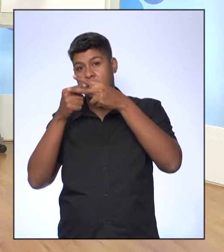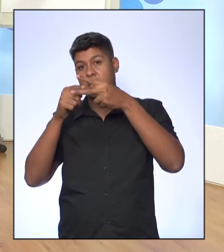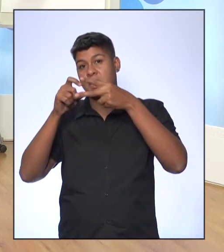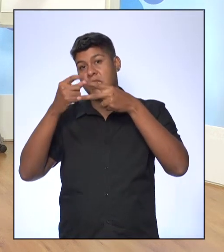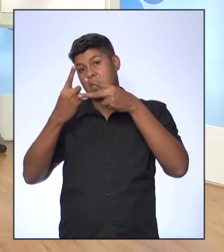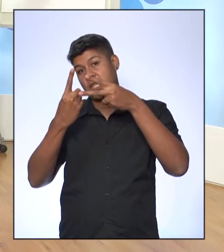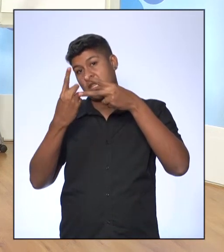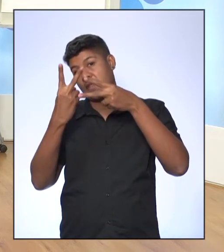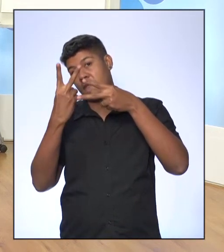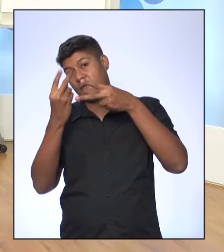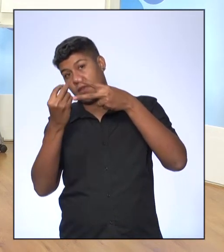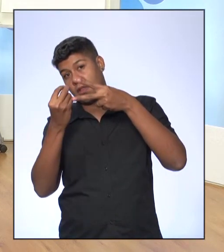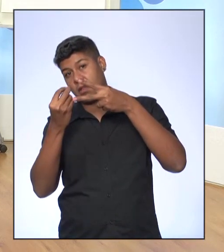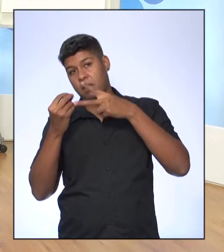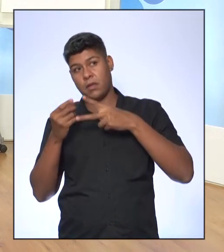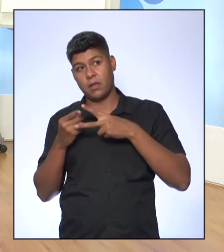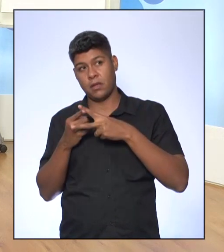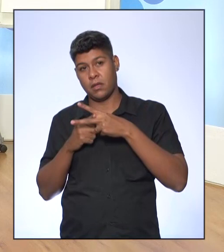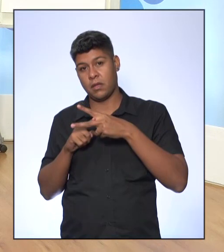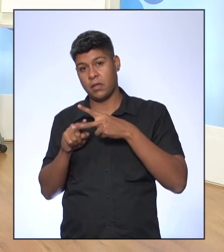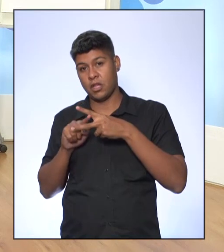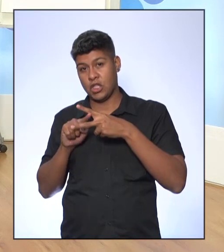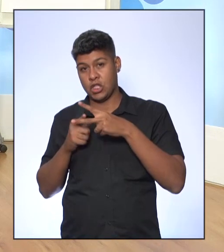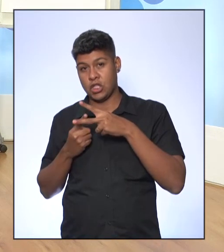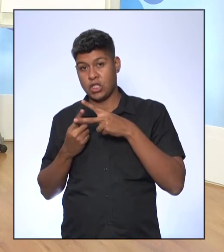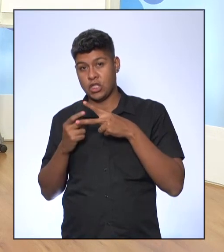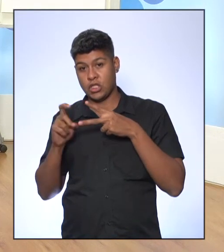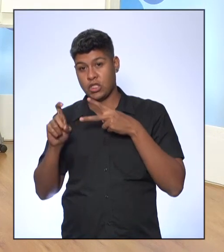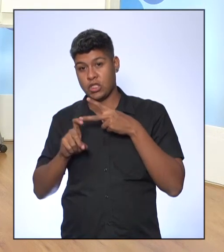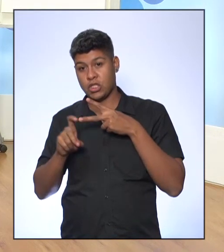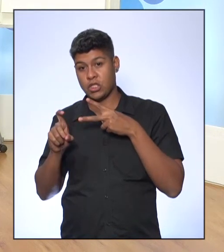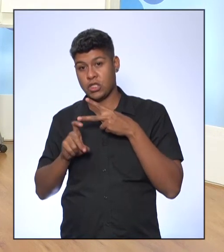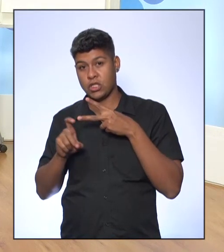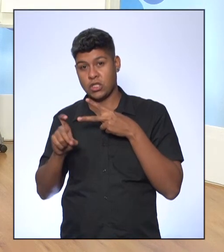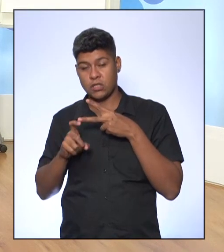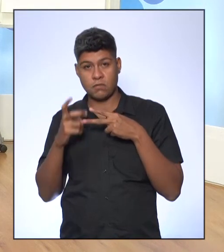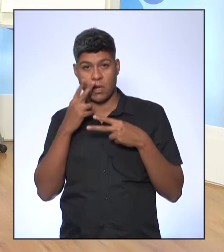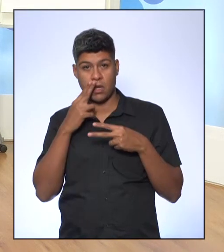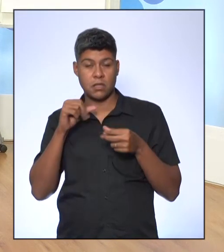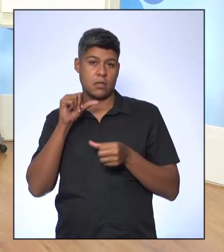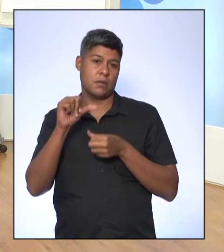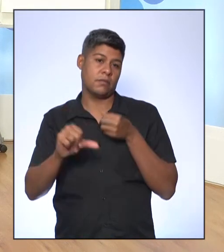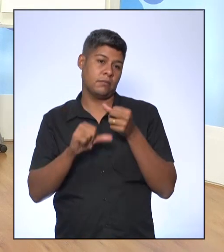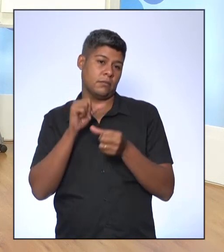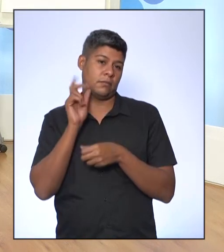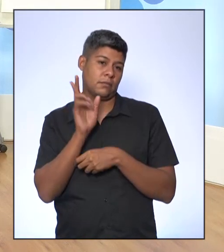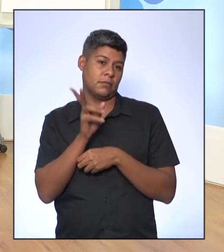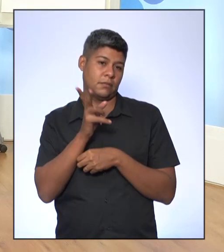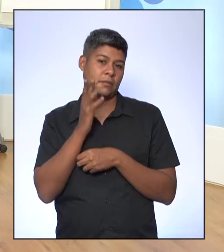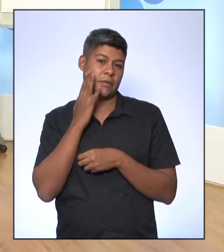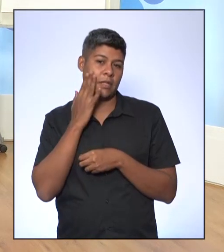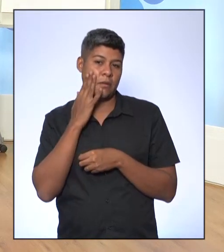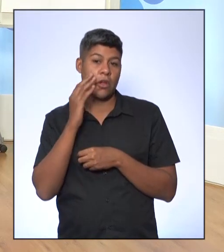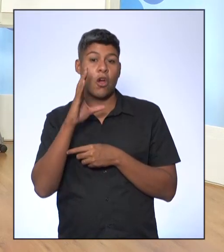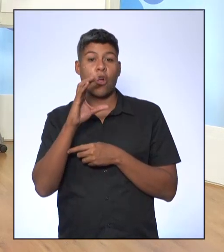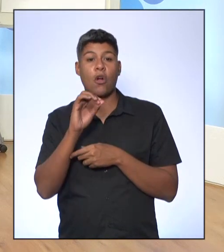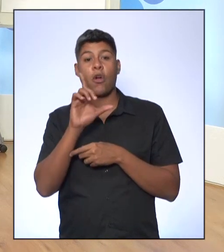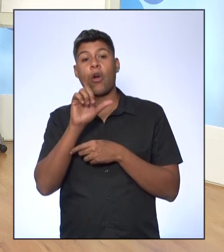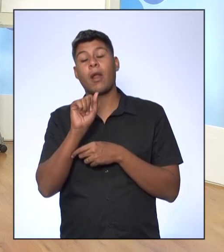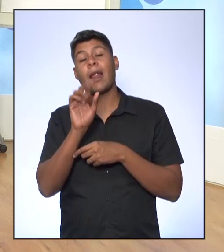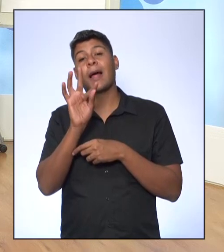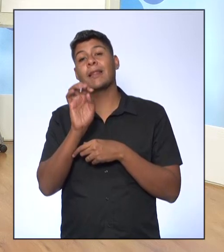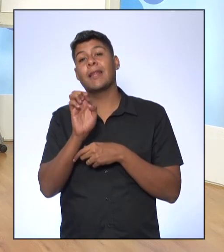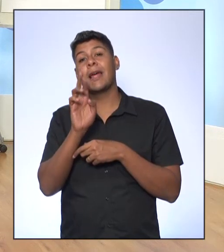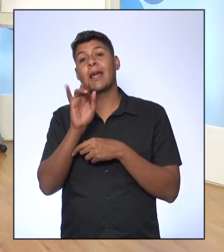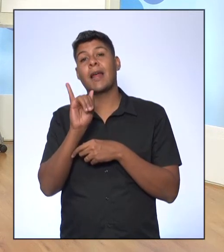embaixo. Quanto Agora- será que vale o X? Caminho contrário, não é isso? É a mesma coisa. É. Eles são colaterais. Então eu